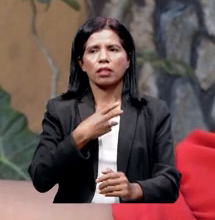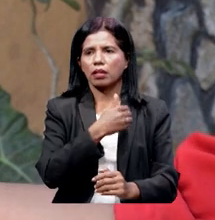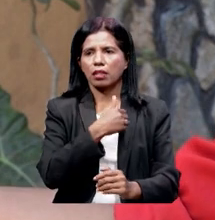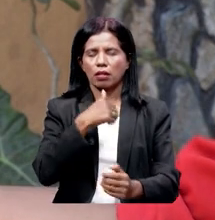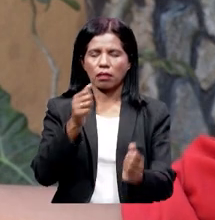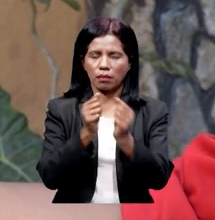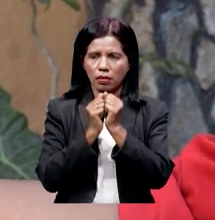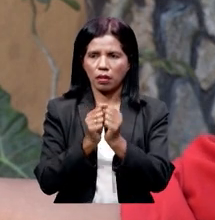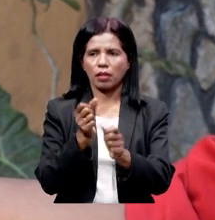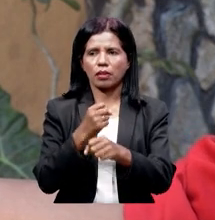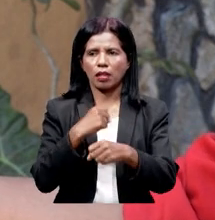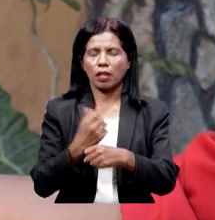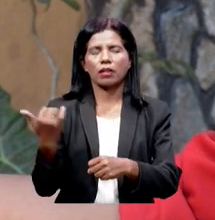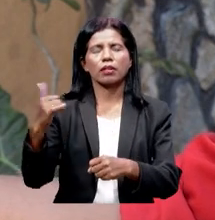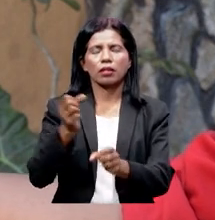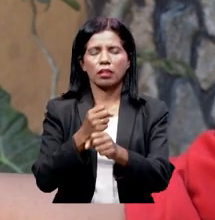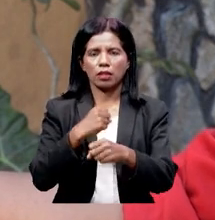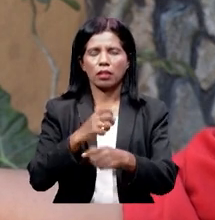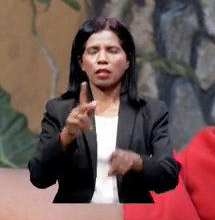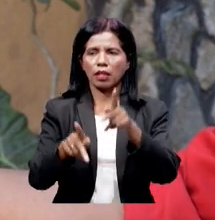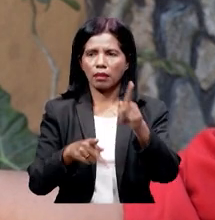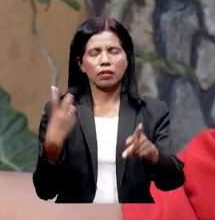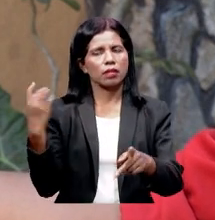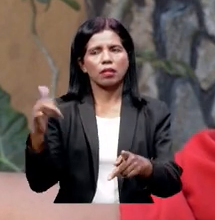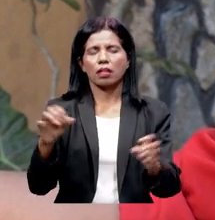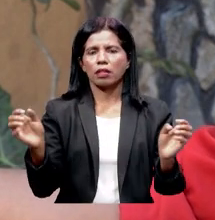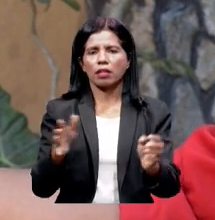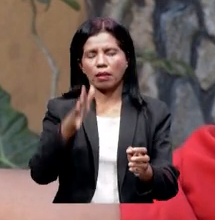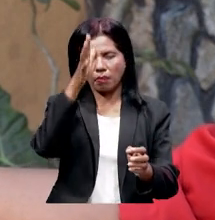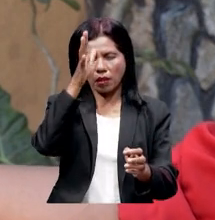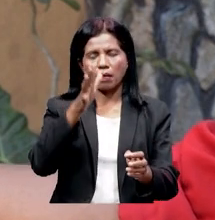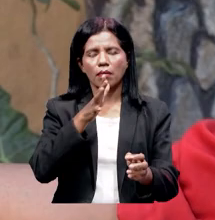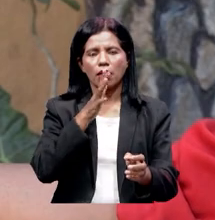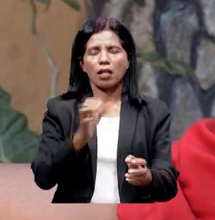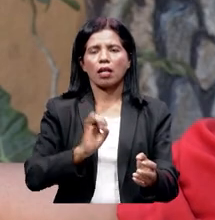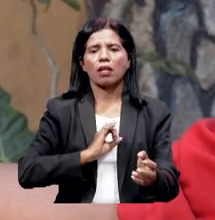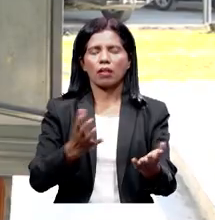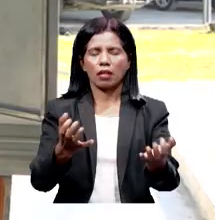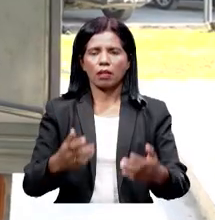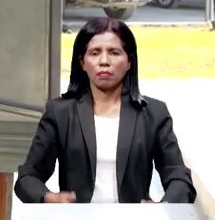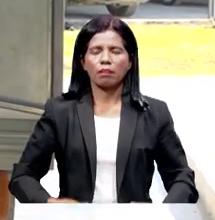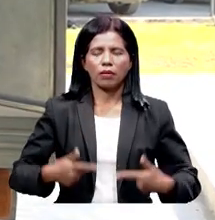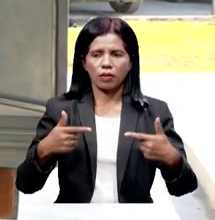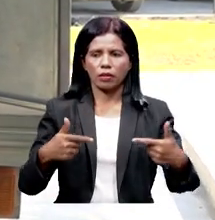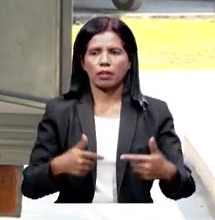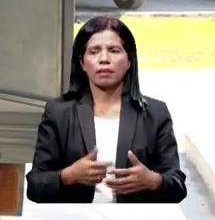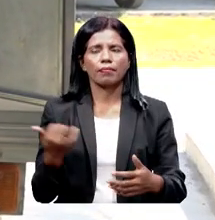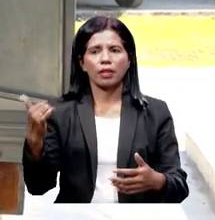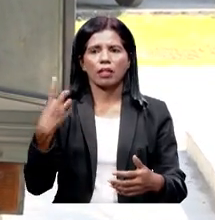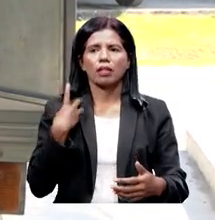ato halo sira sai ema então sira lei zizir yang apa hawa karak Moris ama hawa karak Moris sira ita